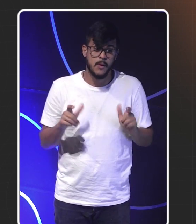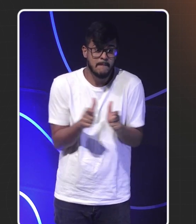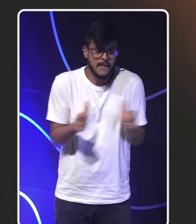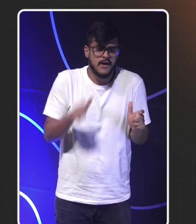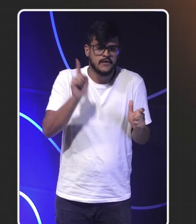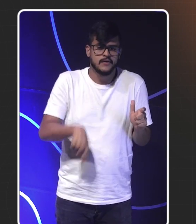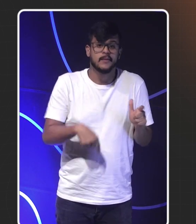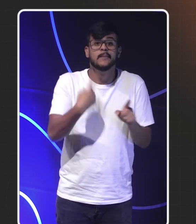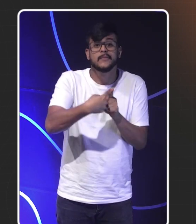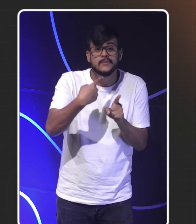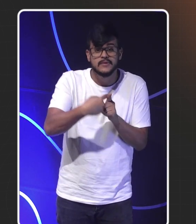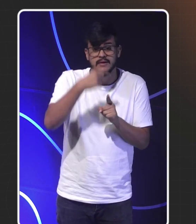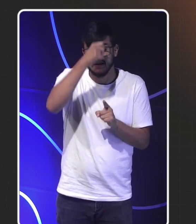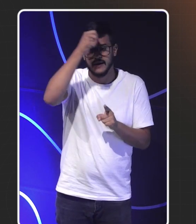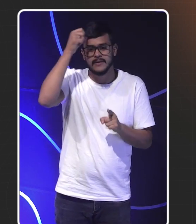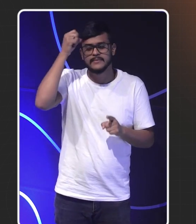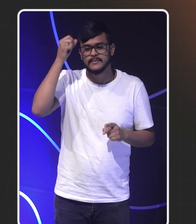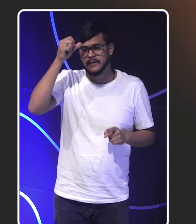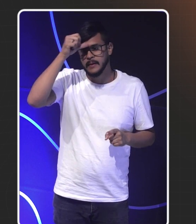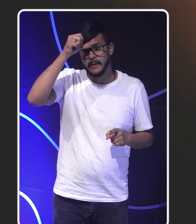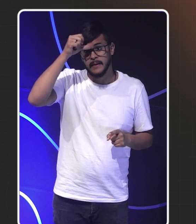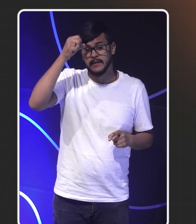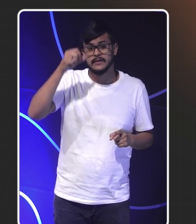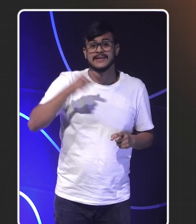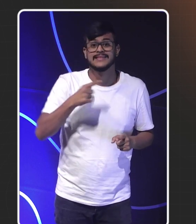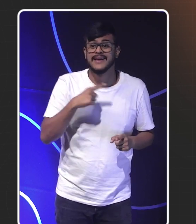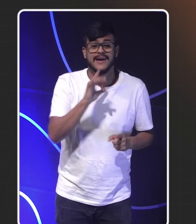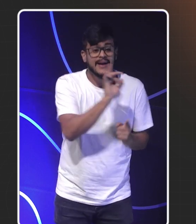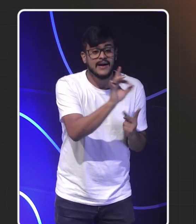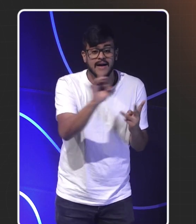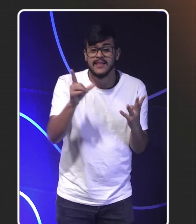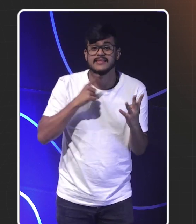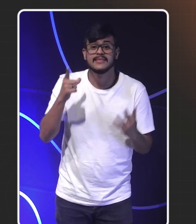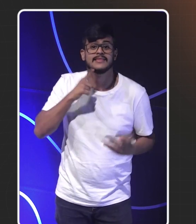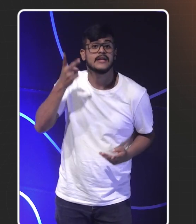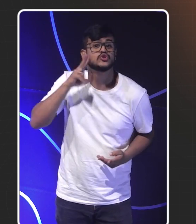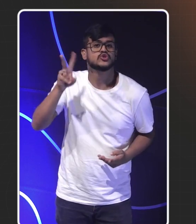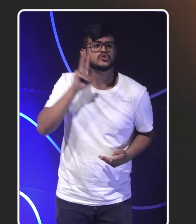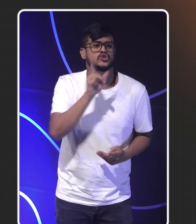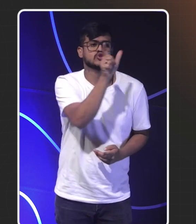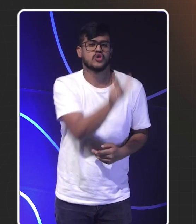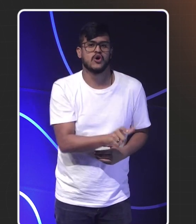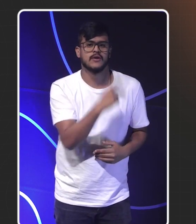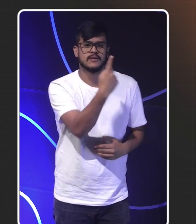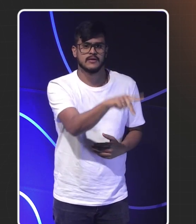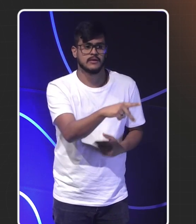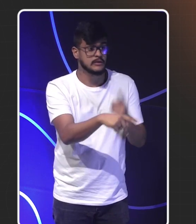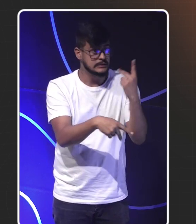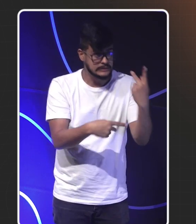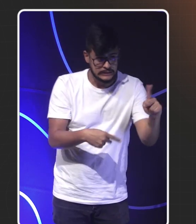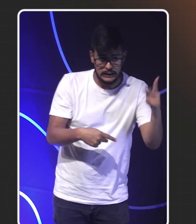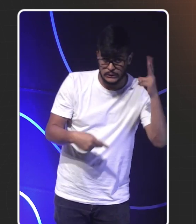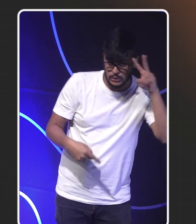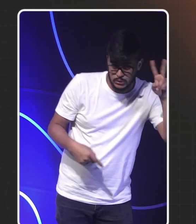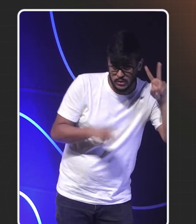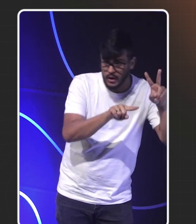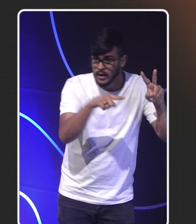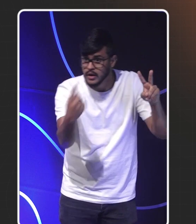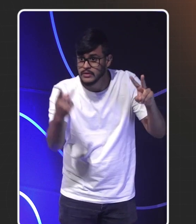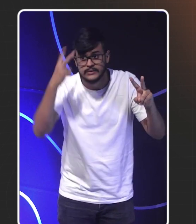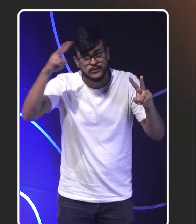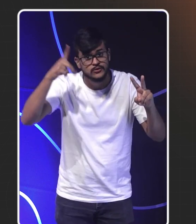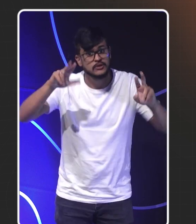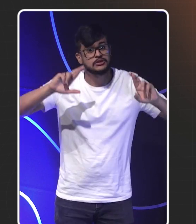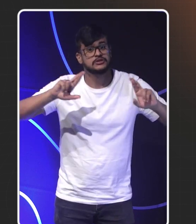quê? Porque assim, por mais que a gente tenha uma história que o outro não tem, a gente precisa saber